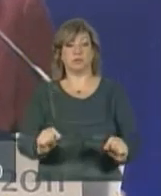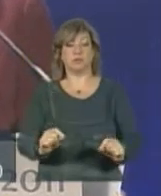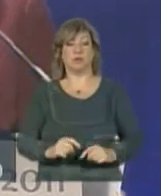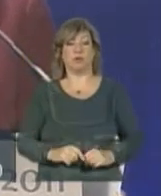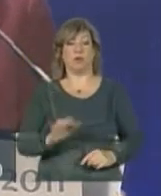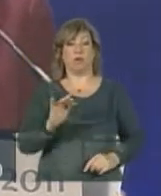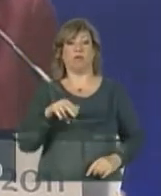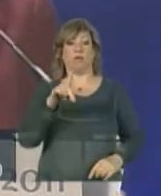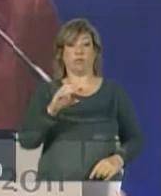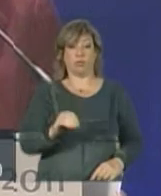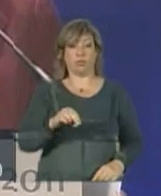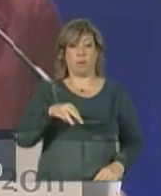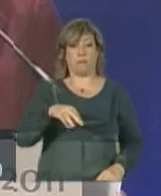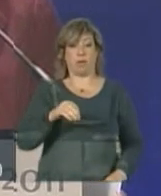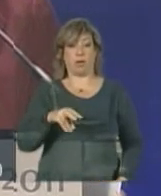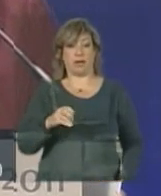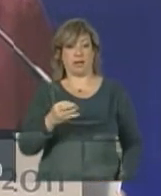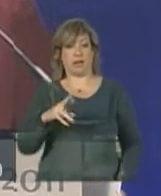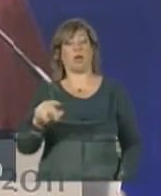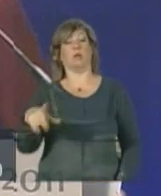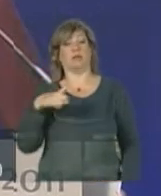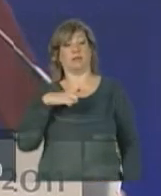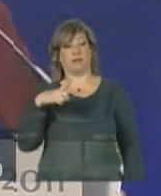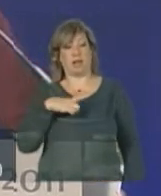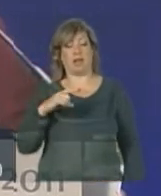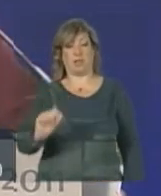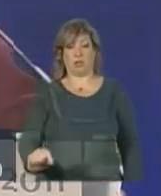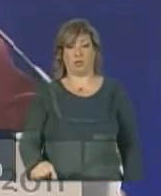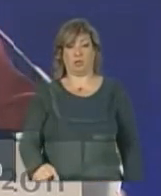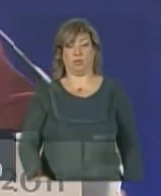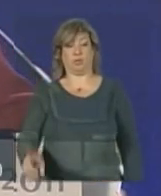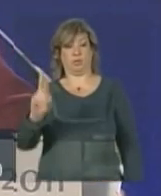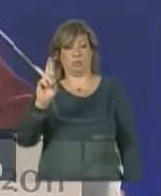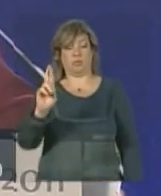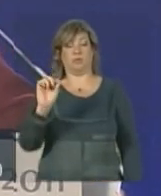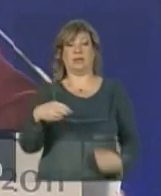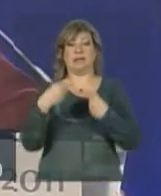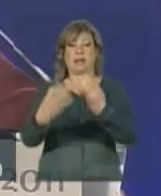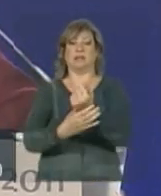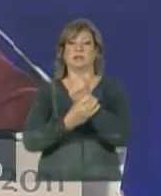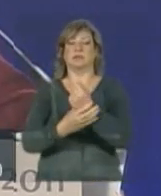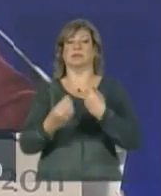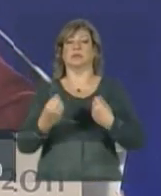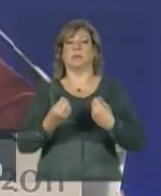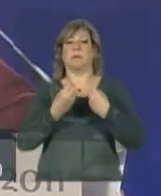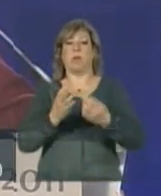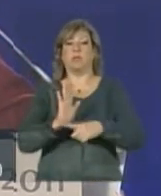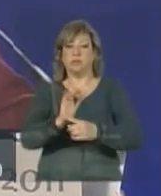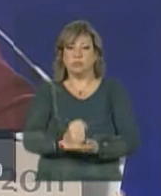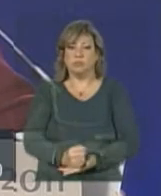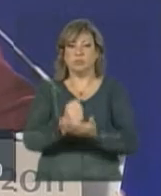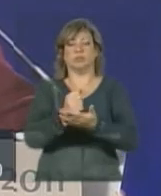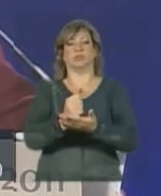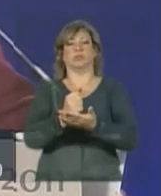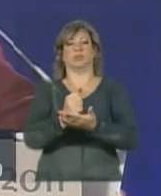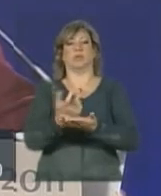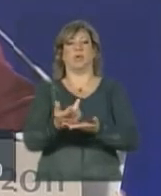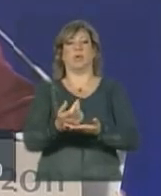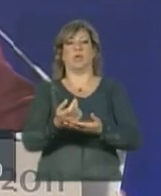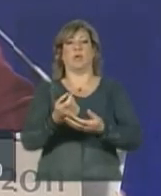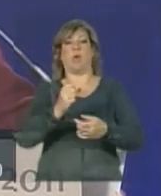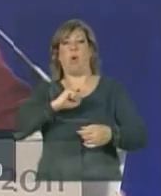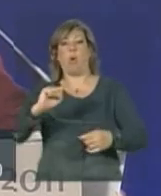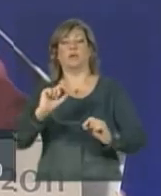o Fundo Monetário, que tem o papel de assegurar a proteção contra